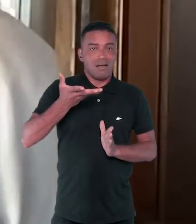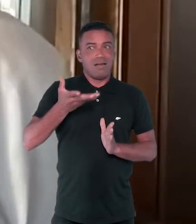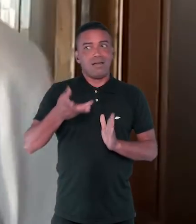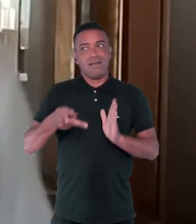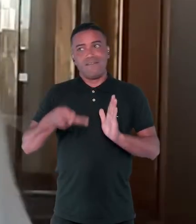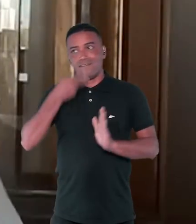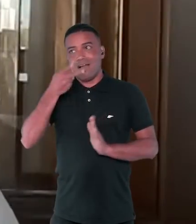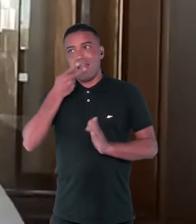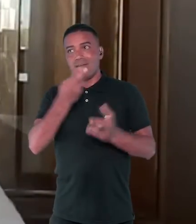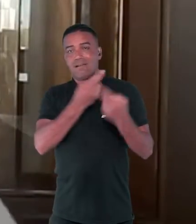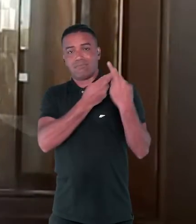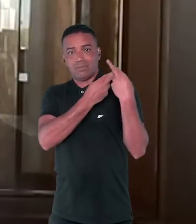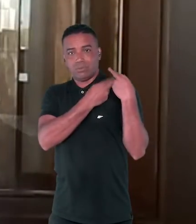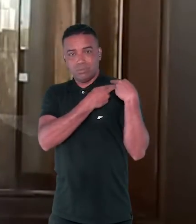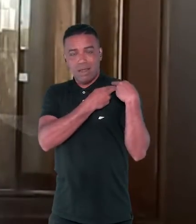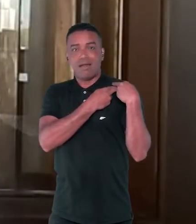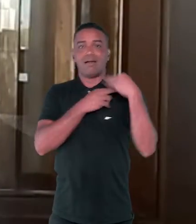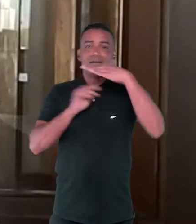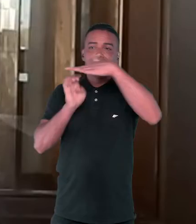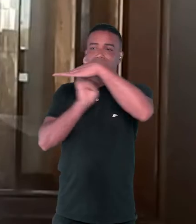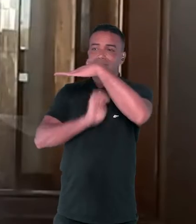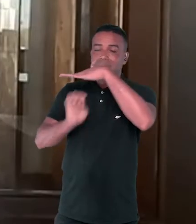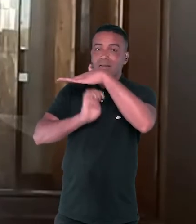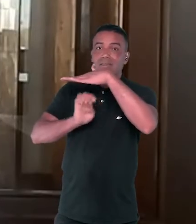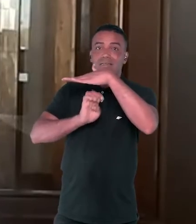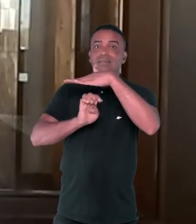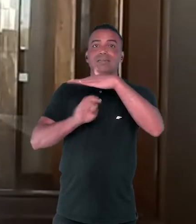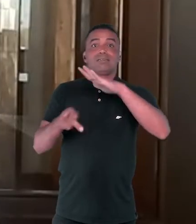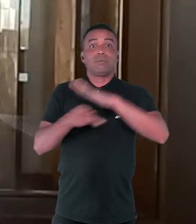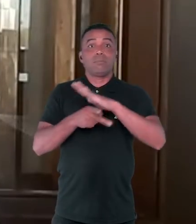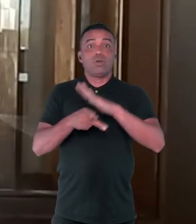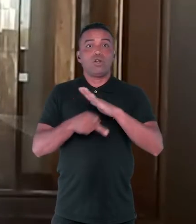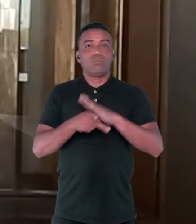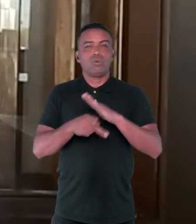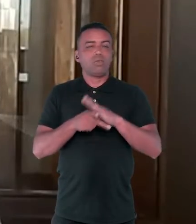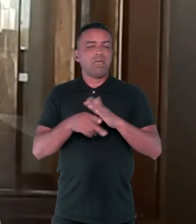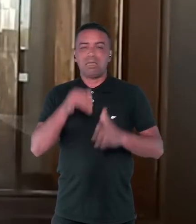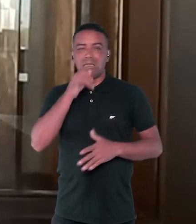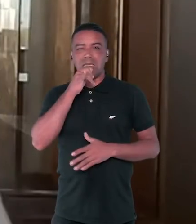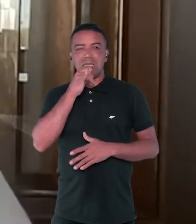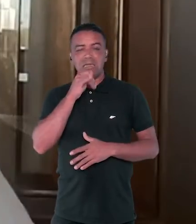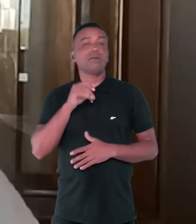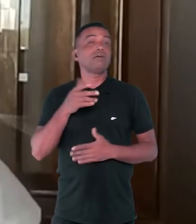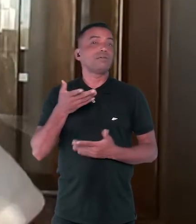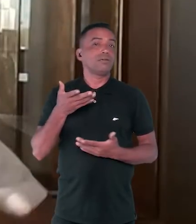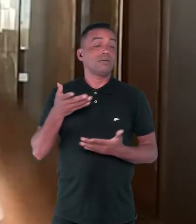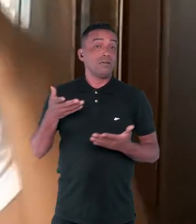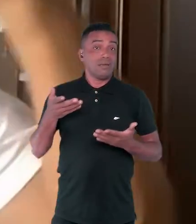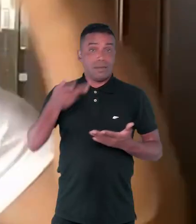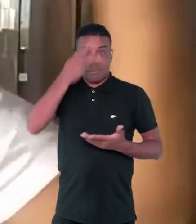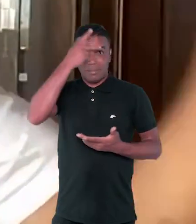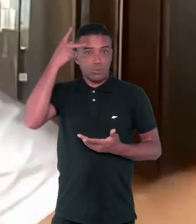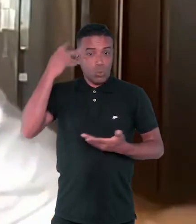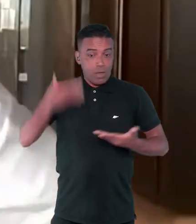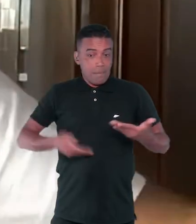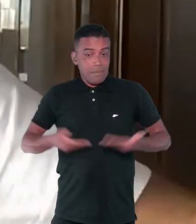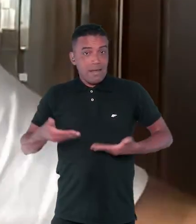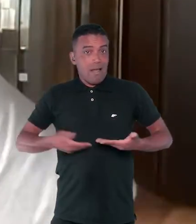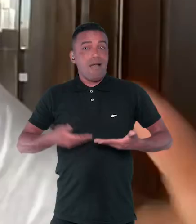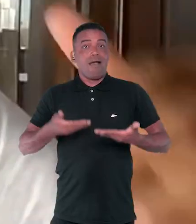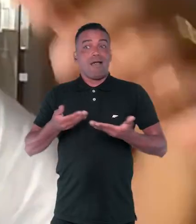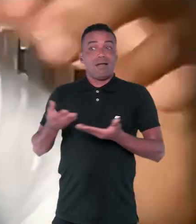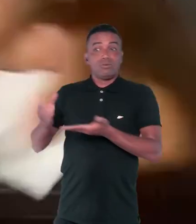de responsabilidade de empresa, que consideram os seus chamados stakeholders, ou seja, empregado,